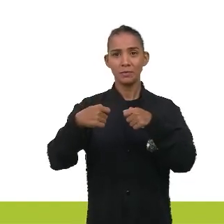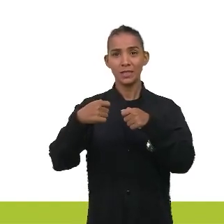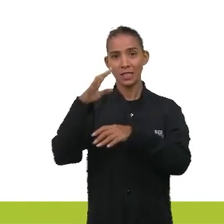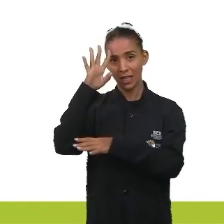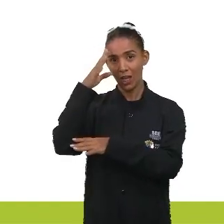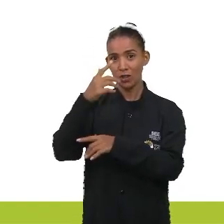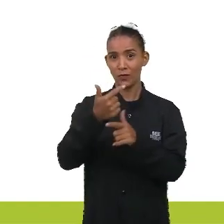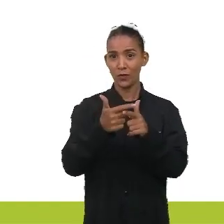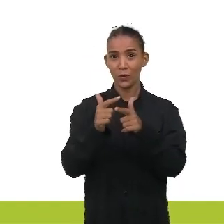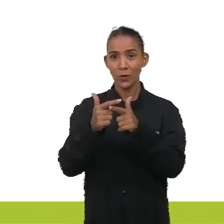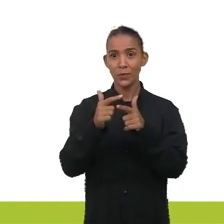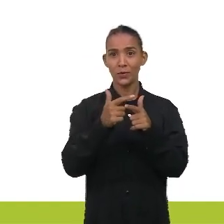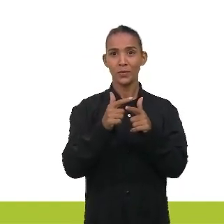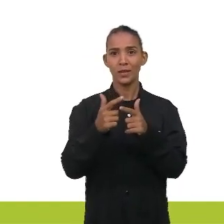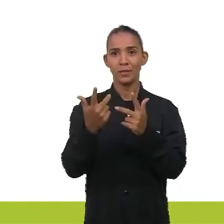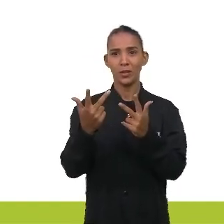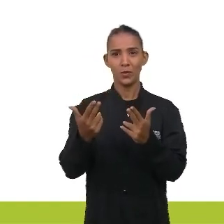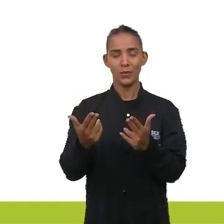problema